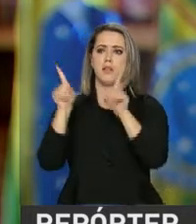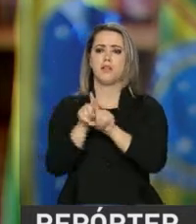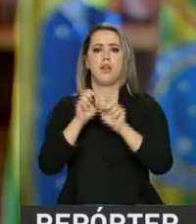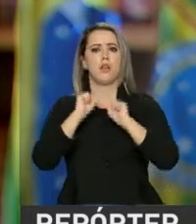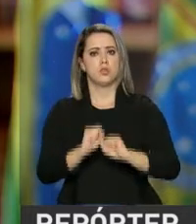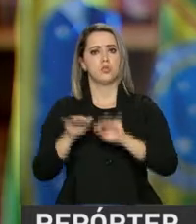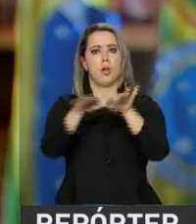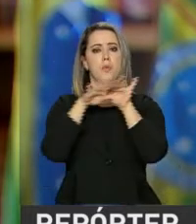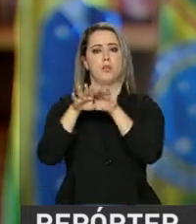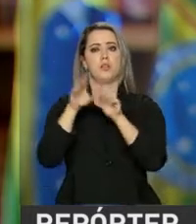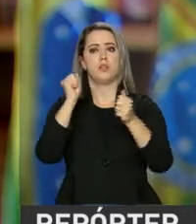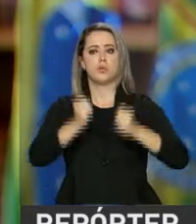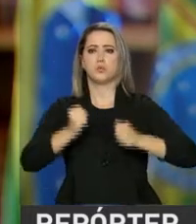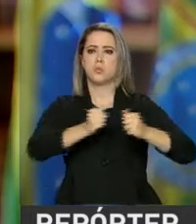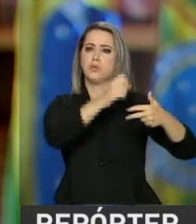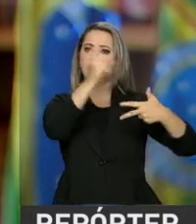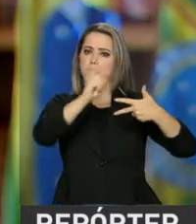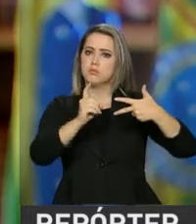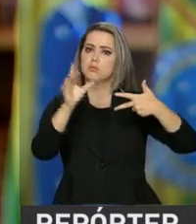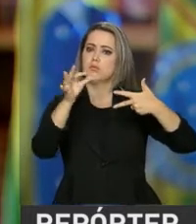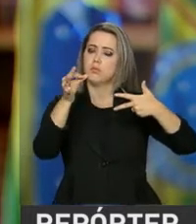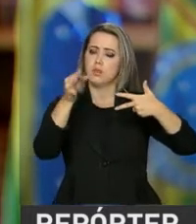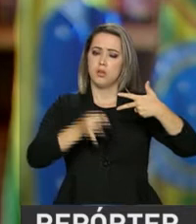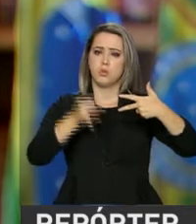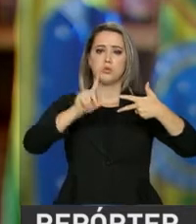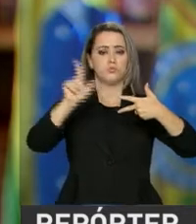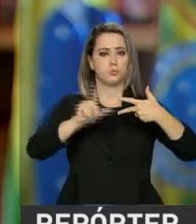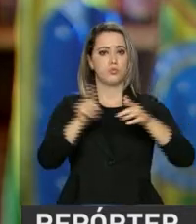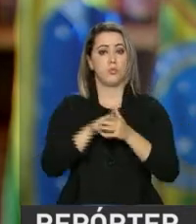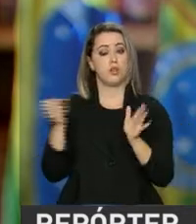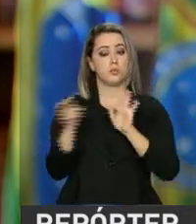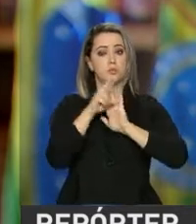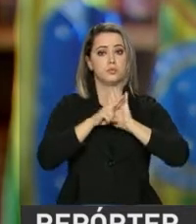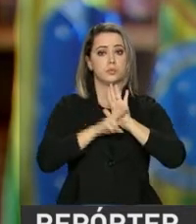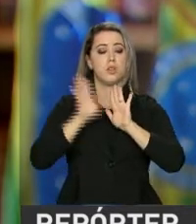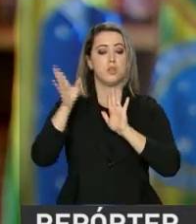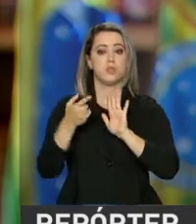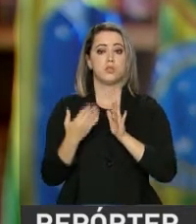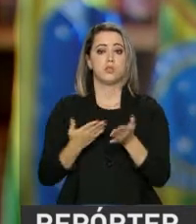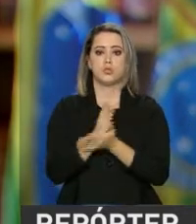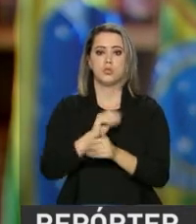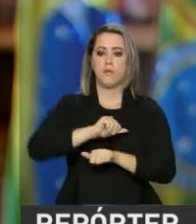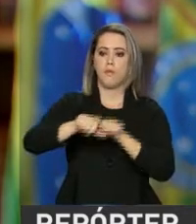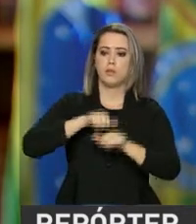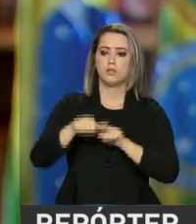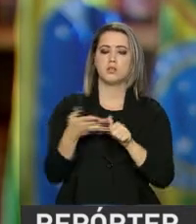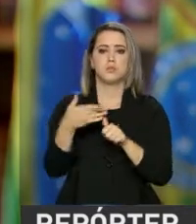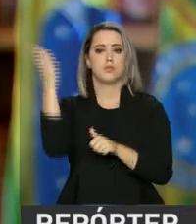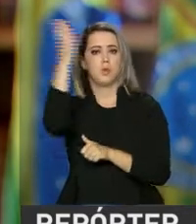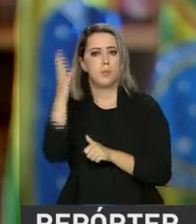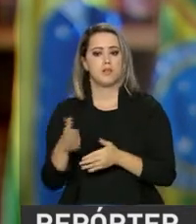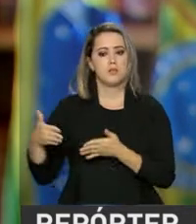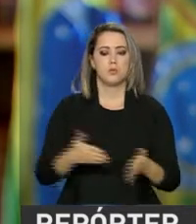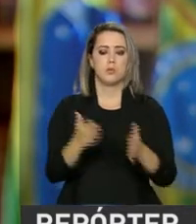os poderes e resultados expressivos as reformas promovidas já recolocar o nosso país nos trilhos